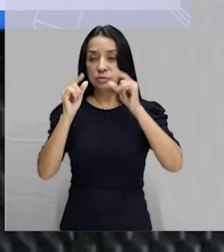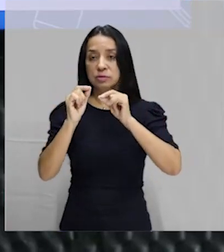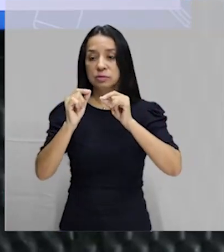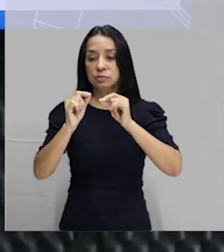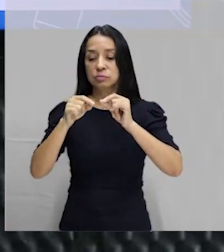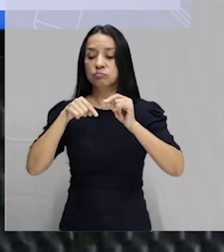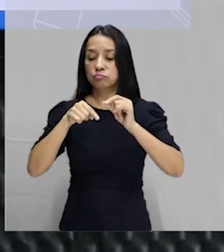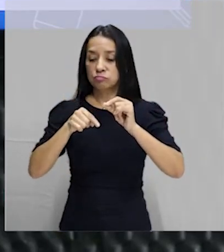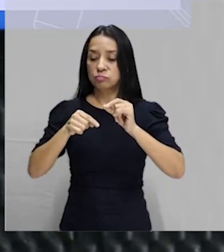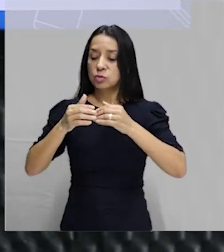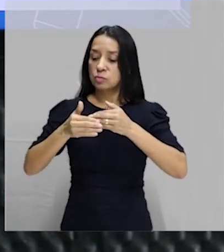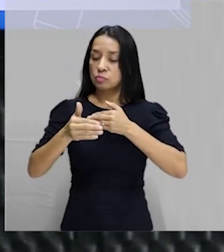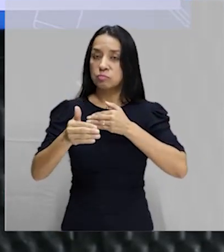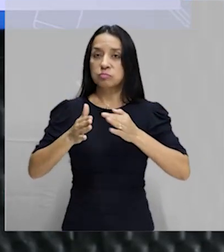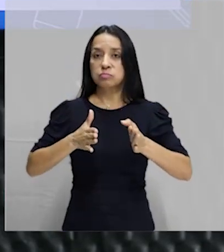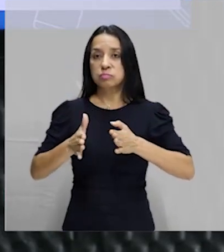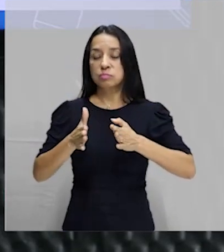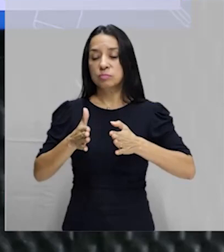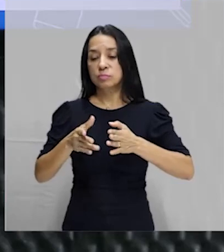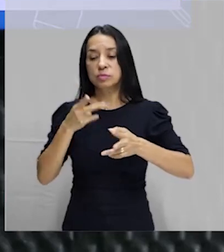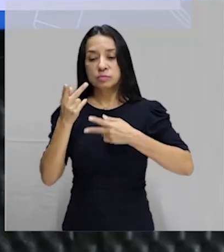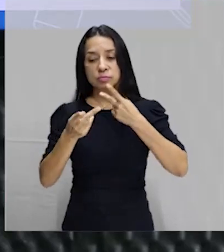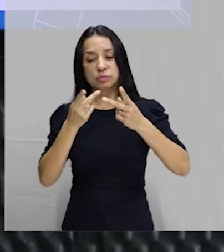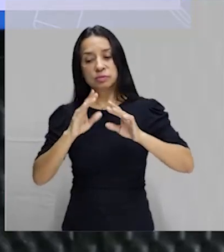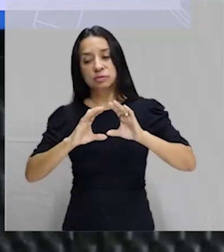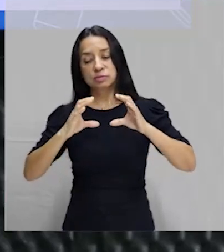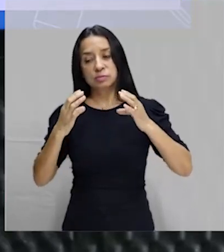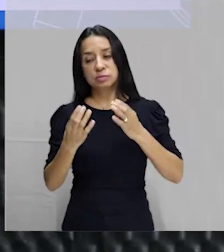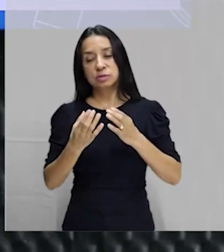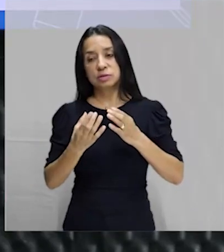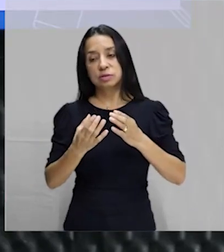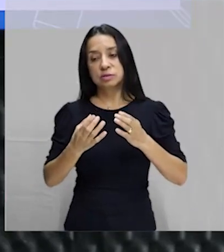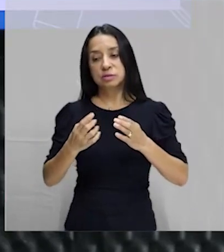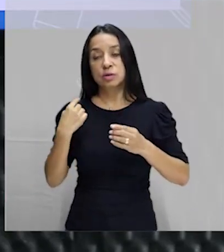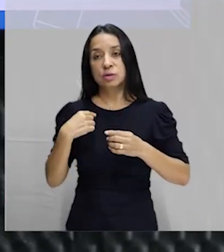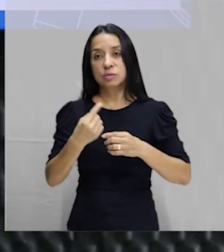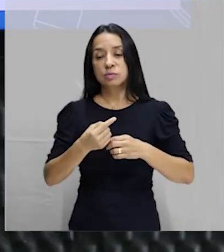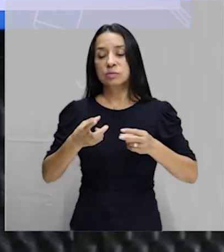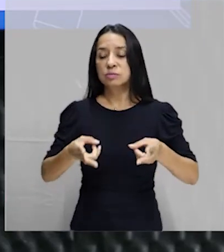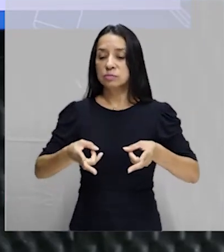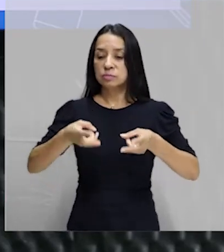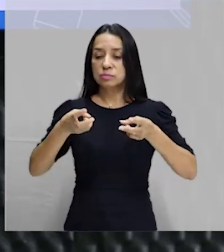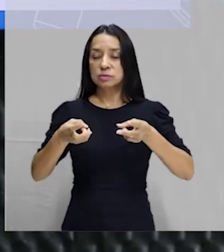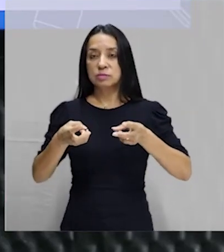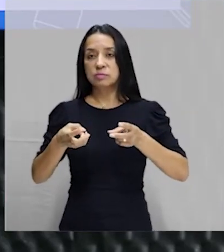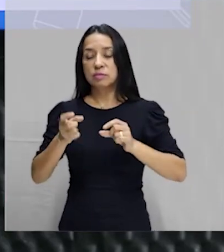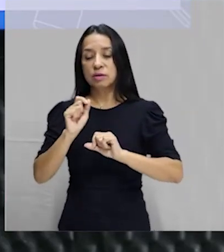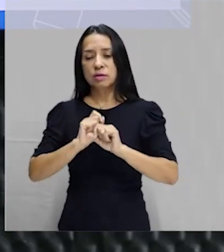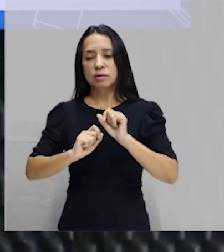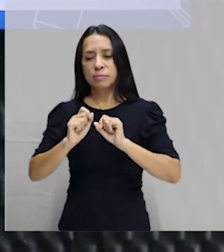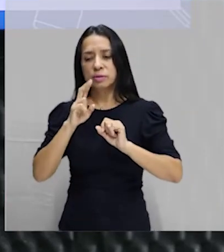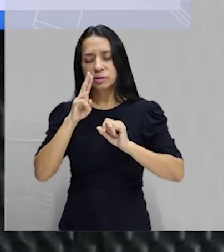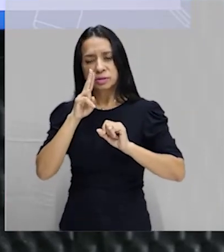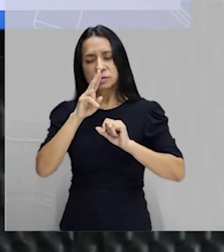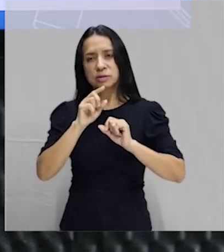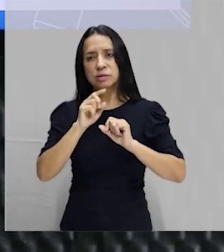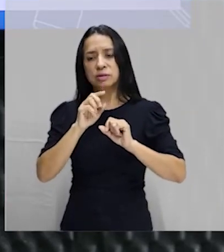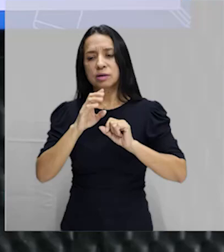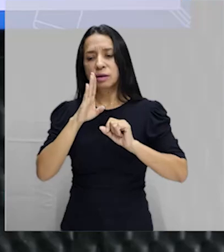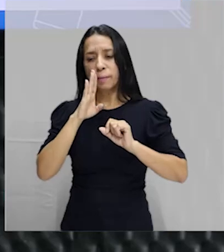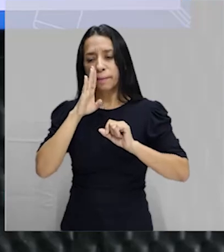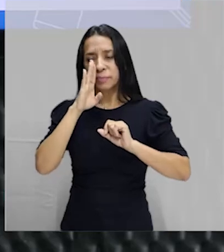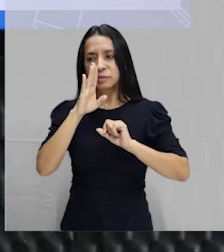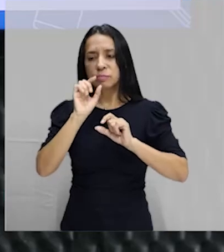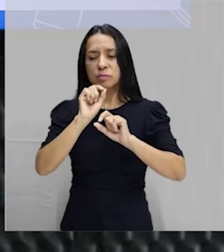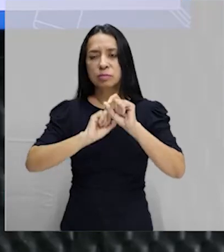das comunidades gentílicas, nós iremos observar a presença do patriarcalismo. O